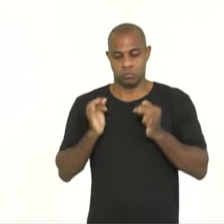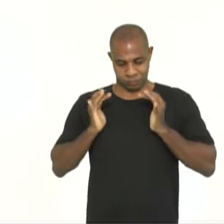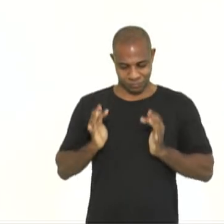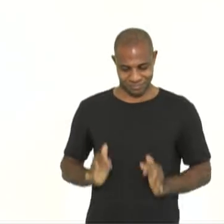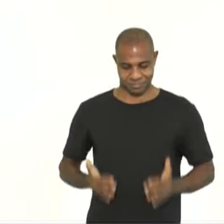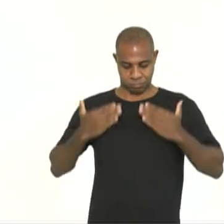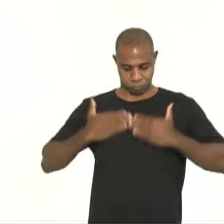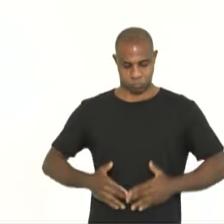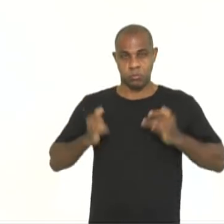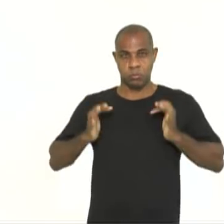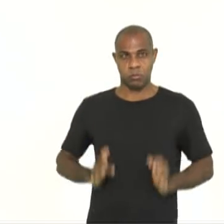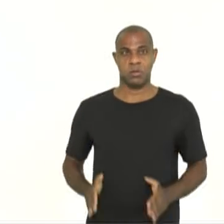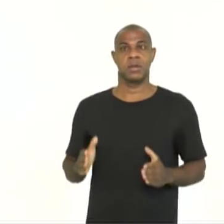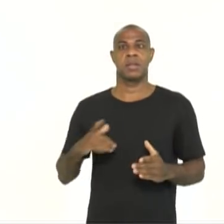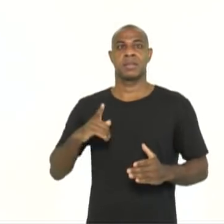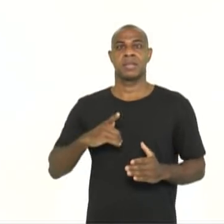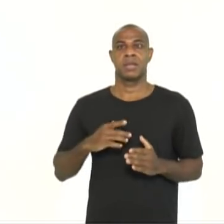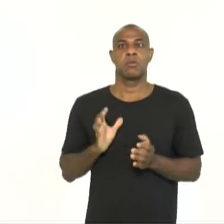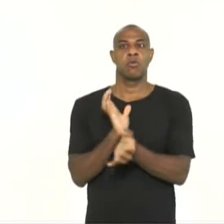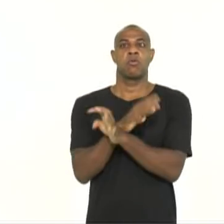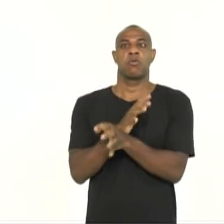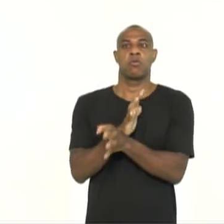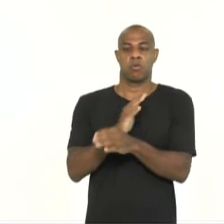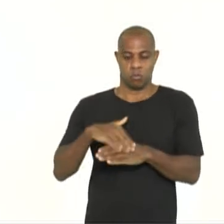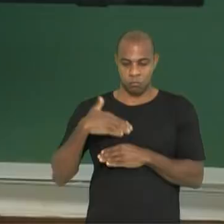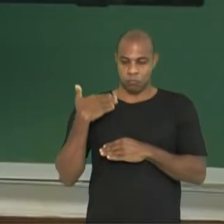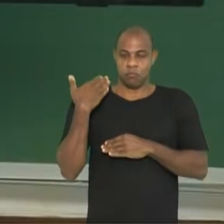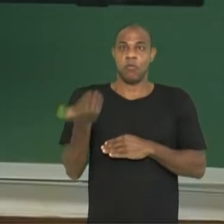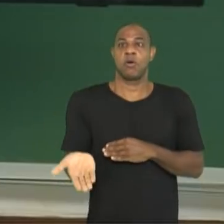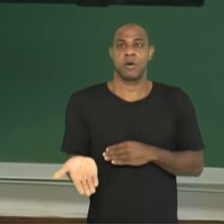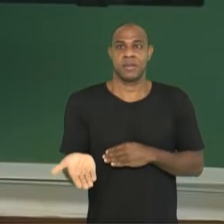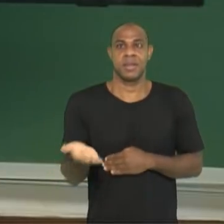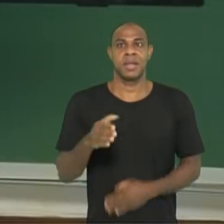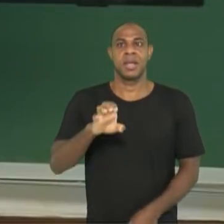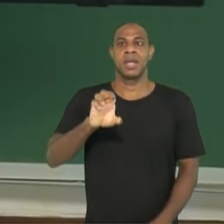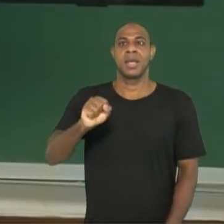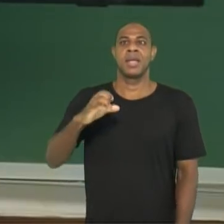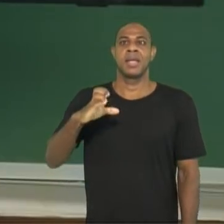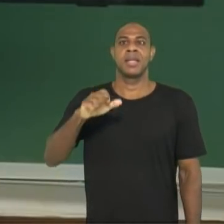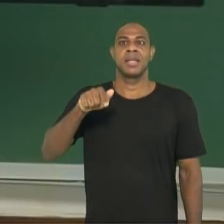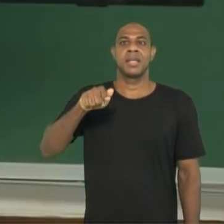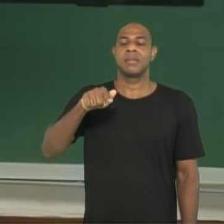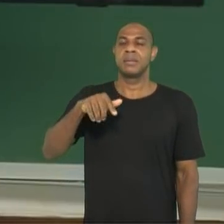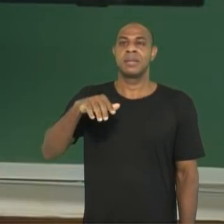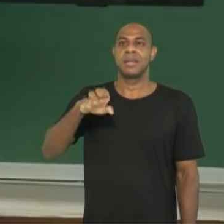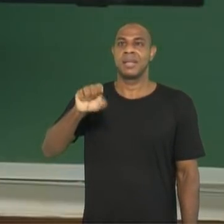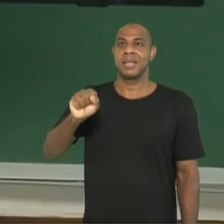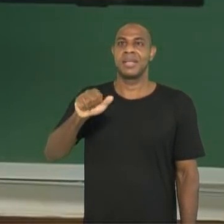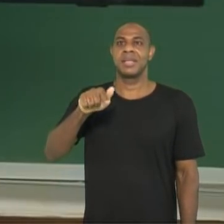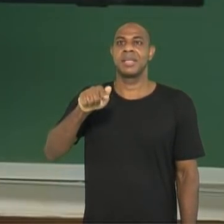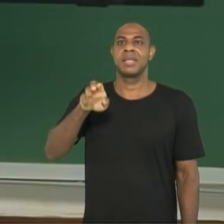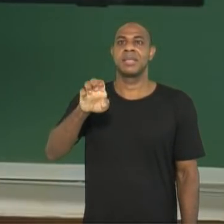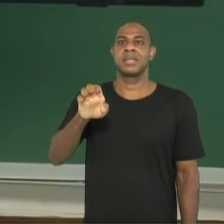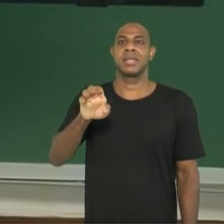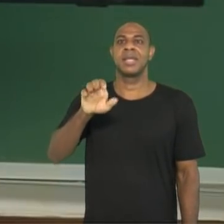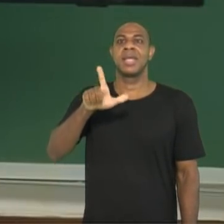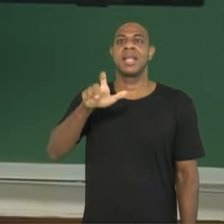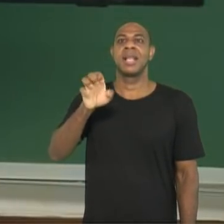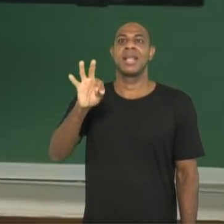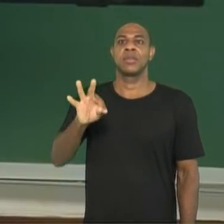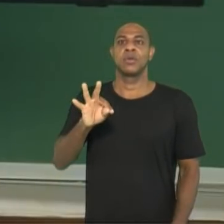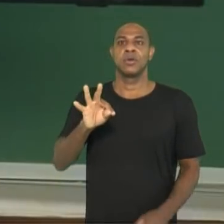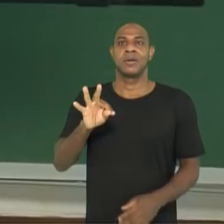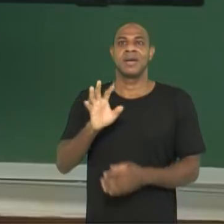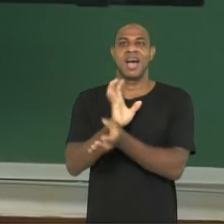artrópodes têm um esqueleto externo, que a gente chama de exoesqueleto. Esse